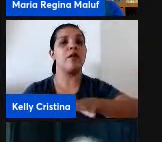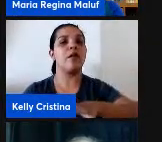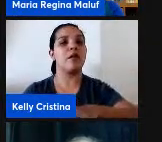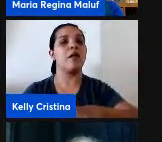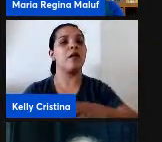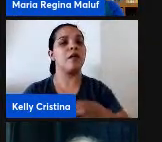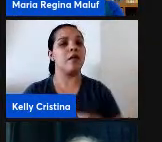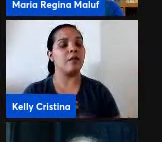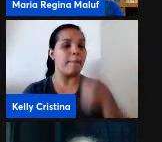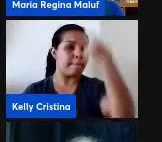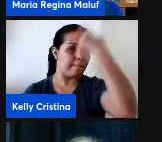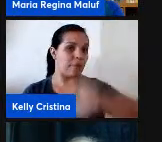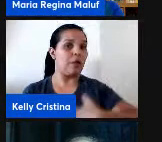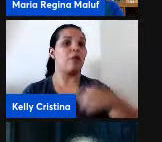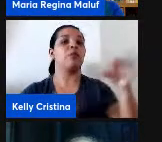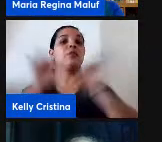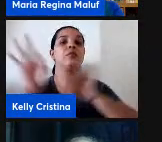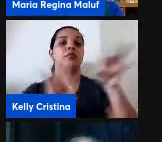auto-organização.